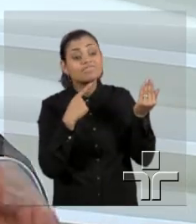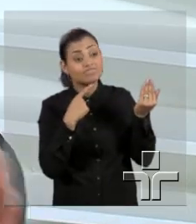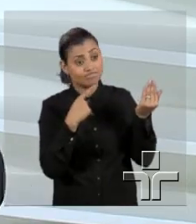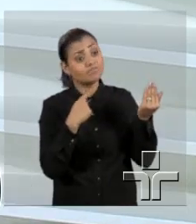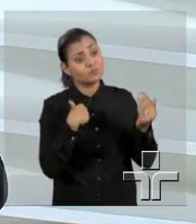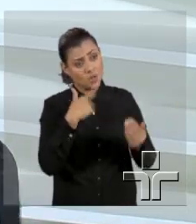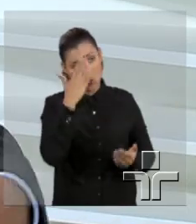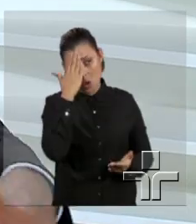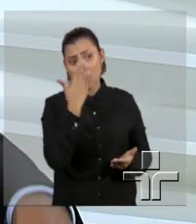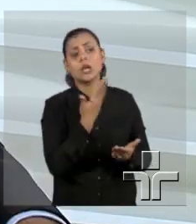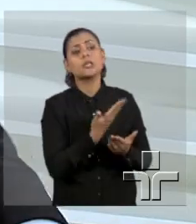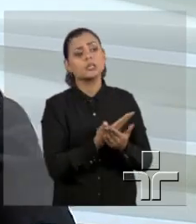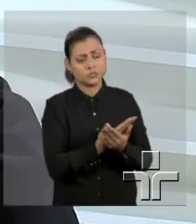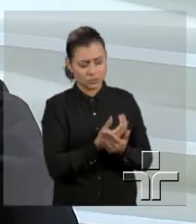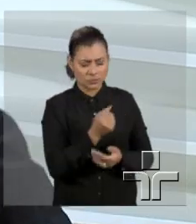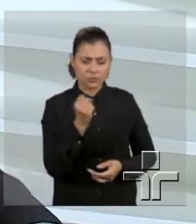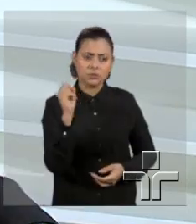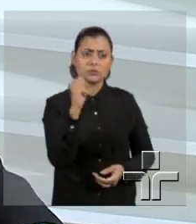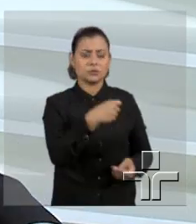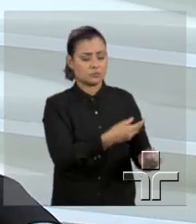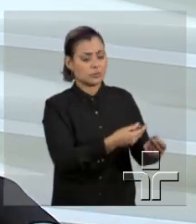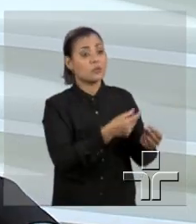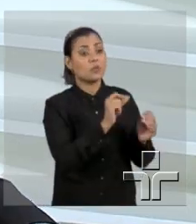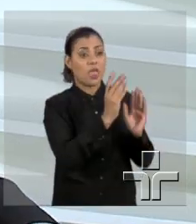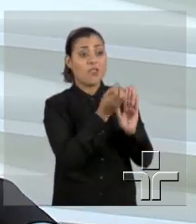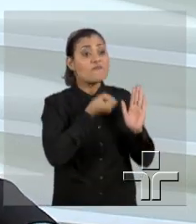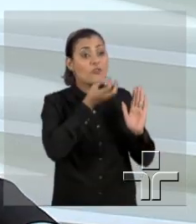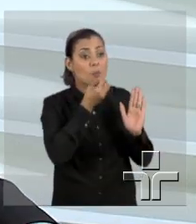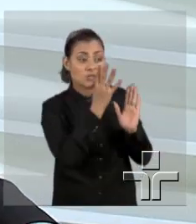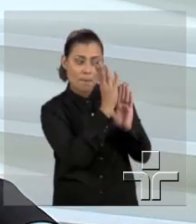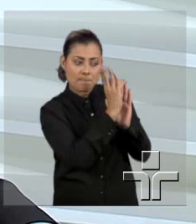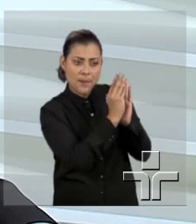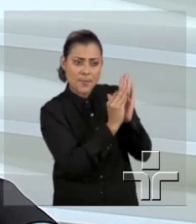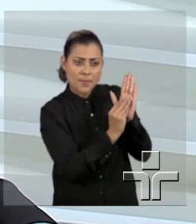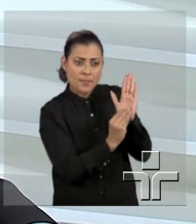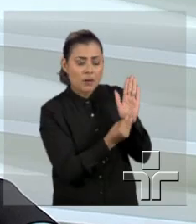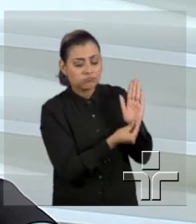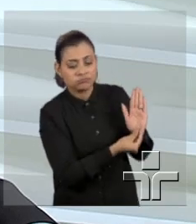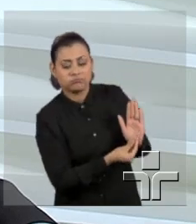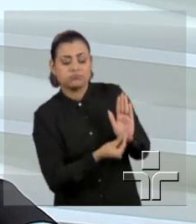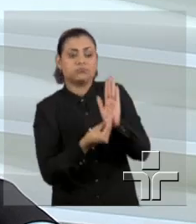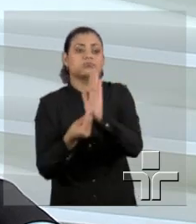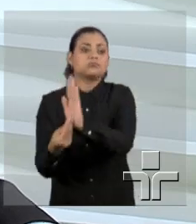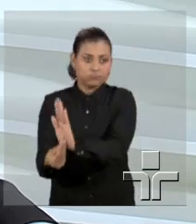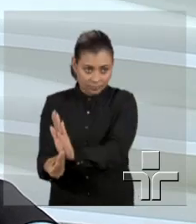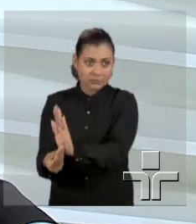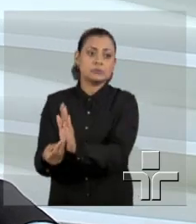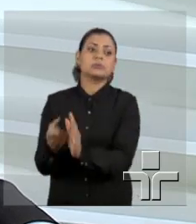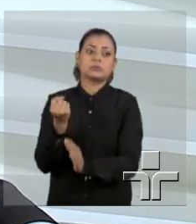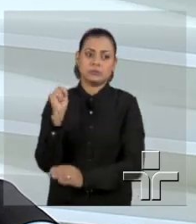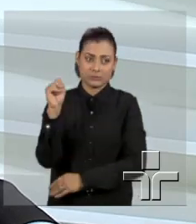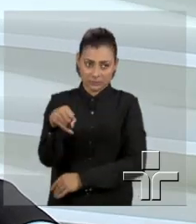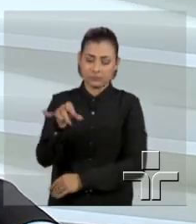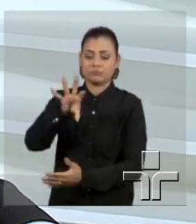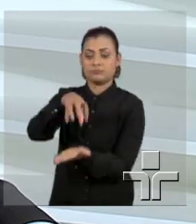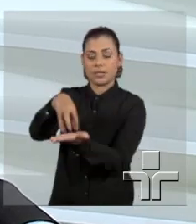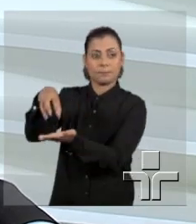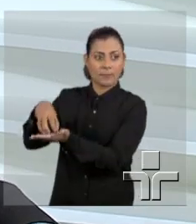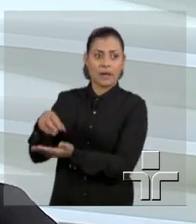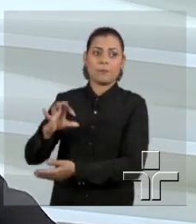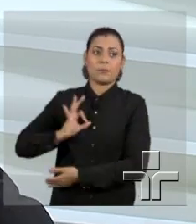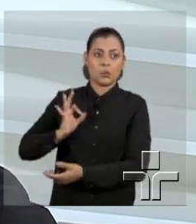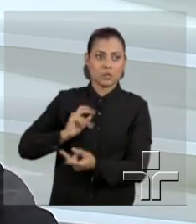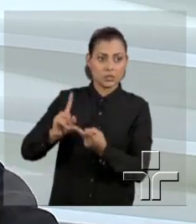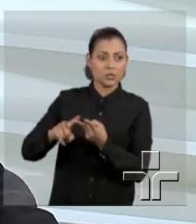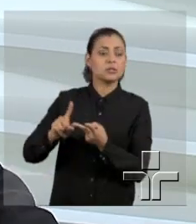acho, compartilhar sua constatação com os outros 2 órgãos de inteligência,